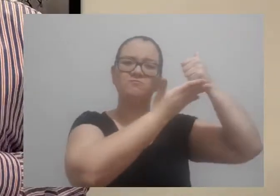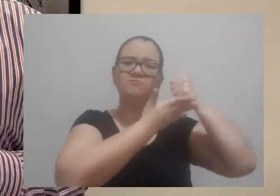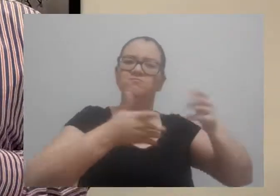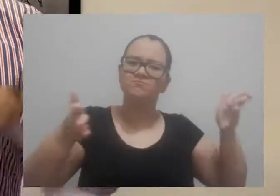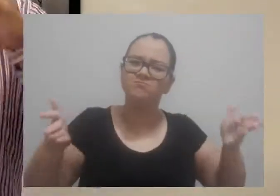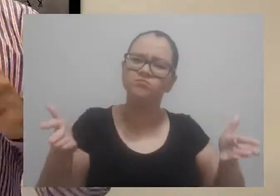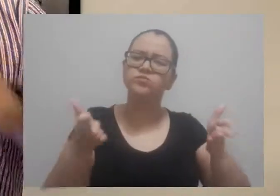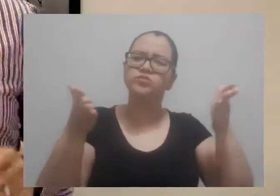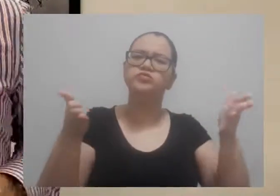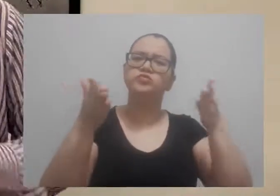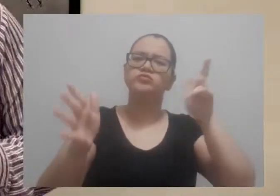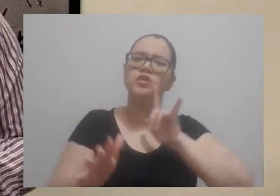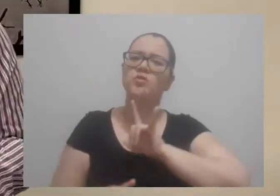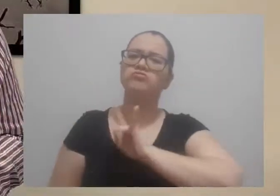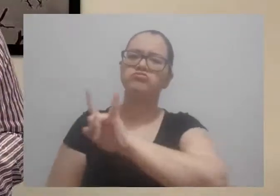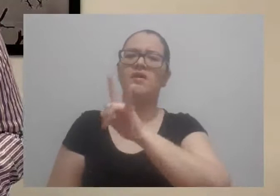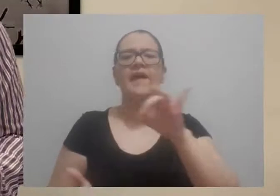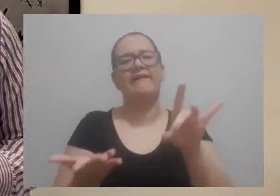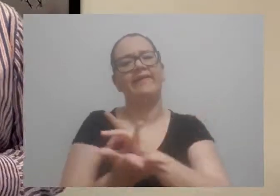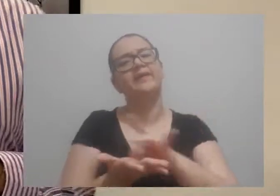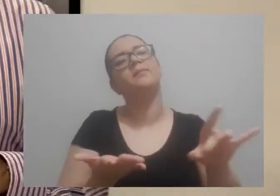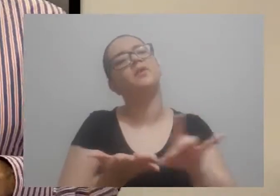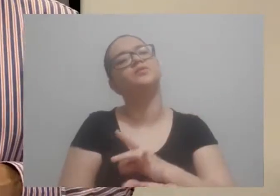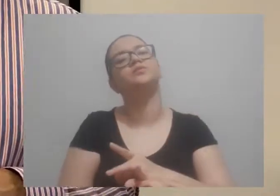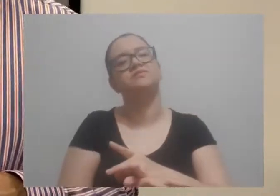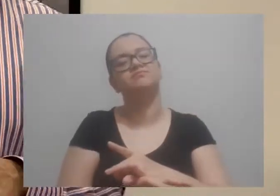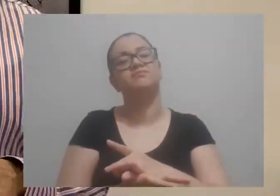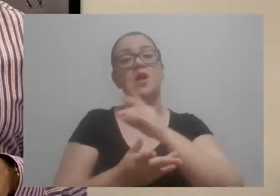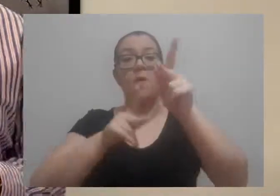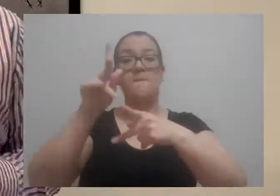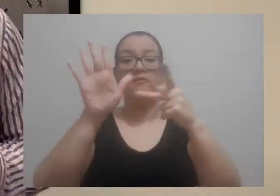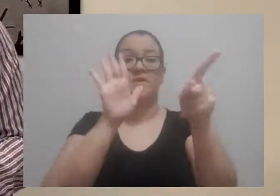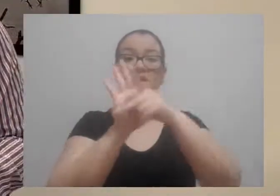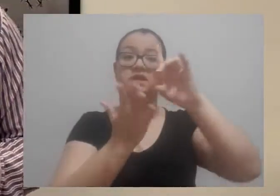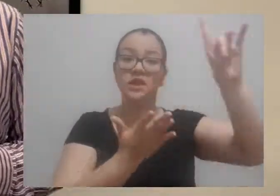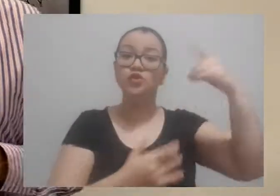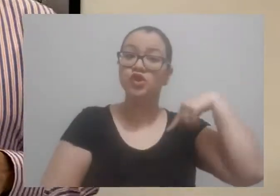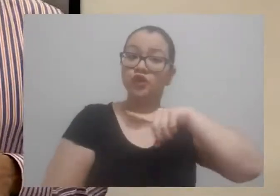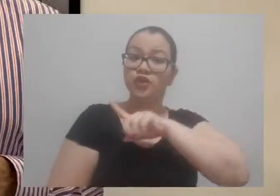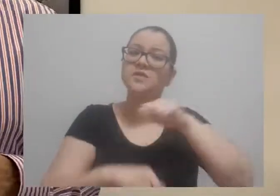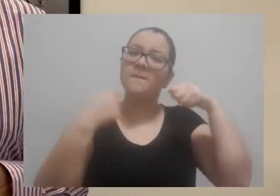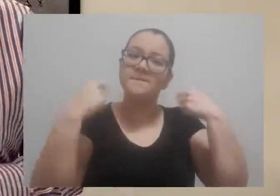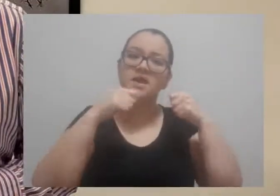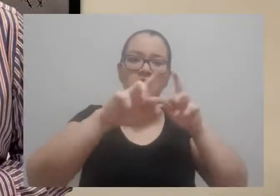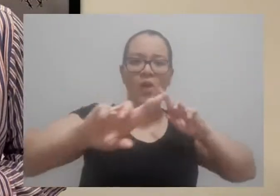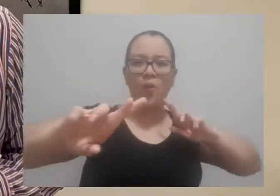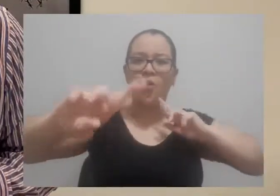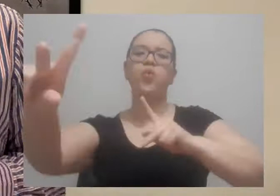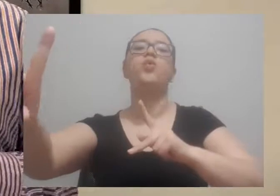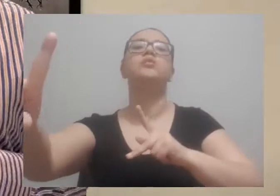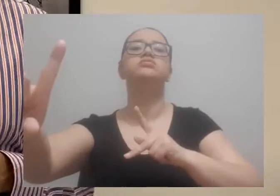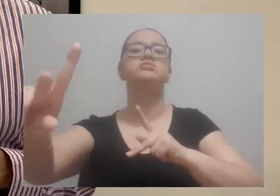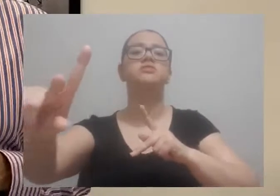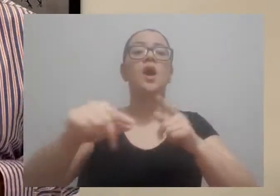nossos inimigos. O povo de Deus, nós devemos ser diferentes, porque o nosso Pai é extraordinário.